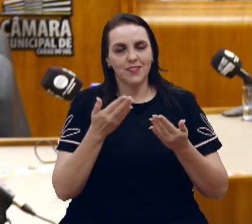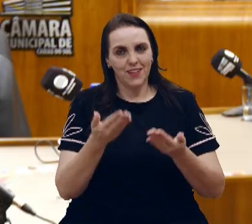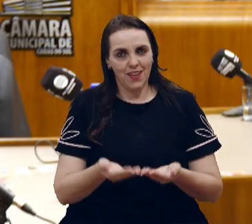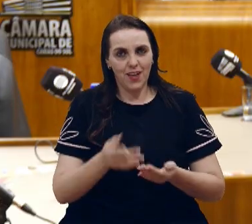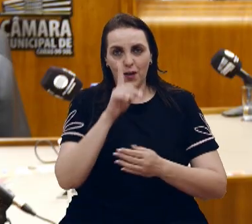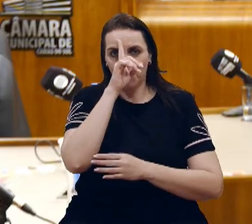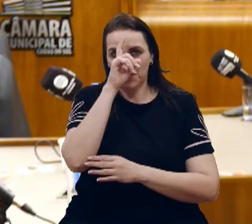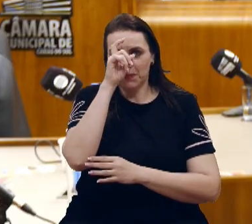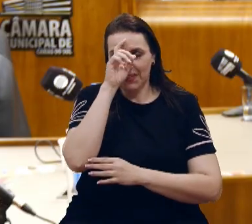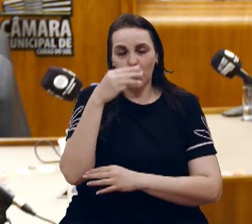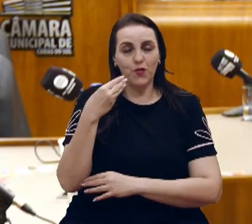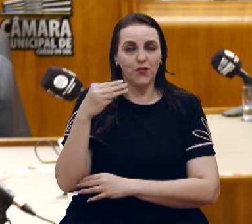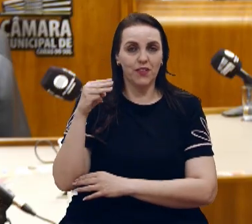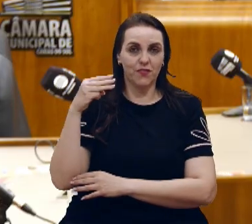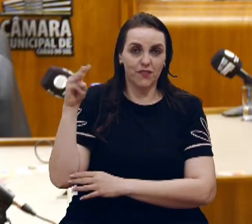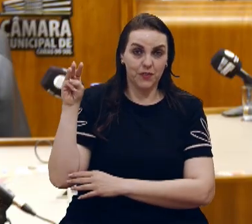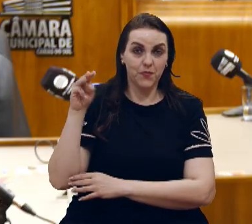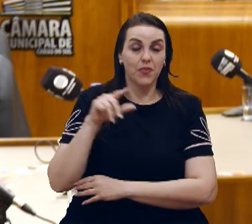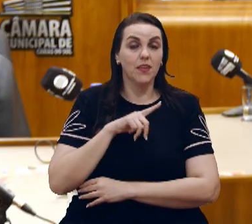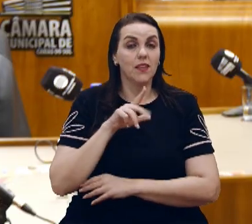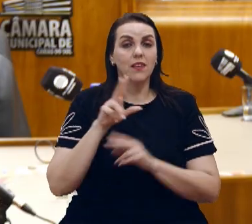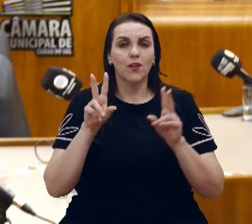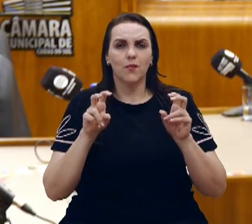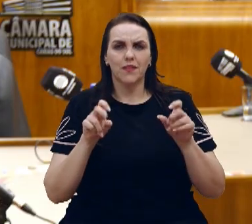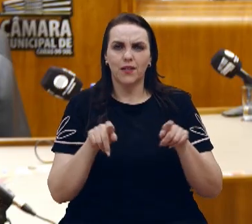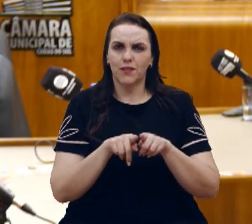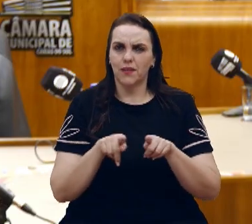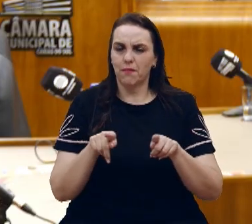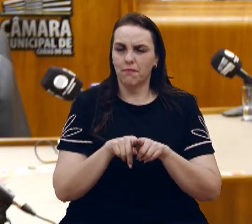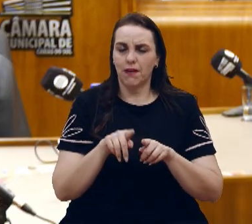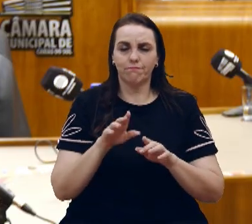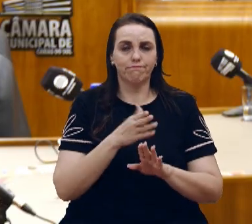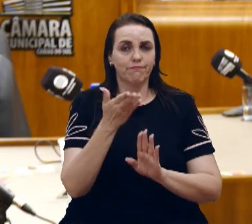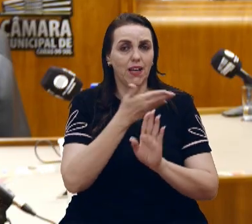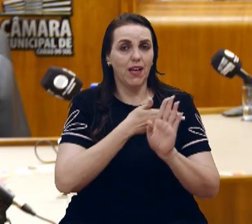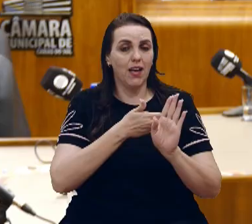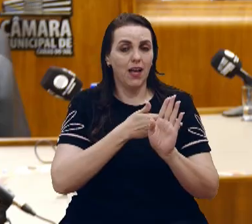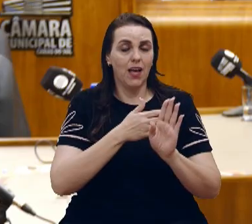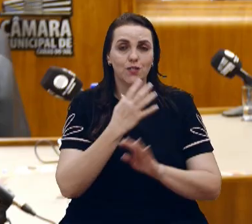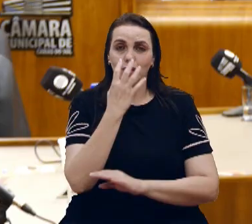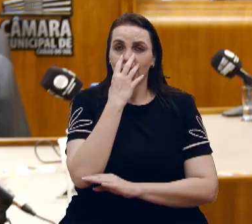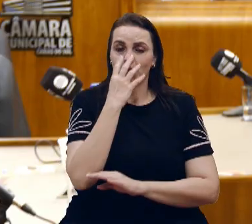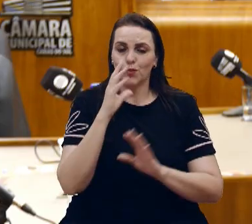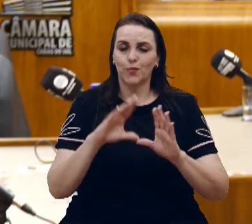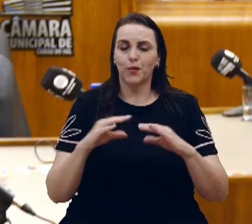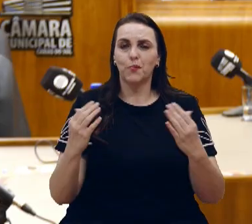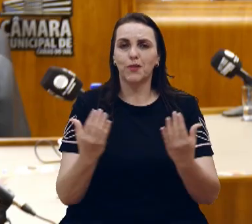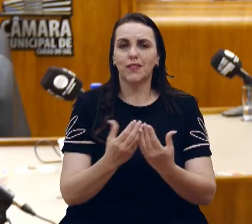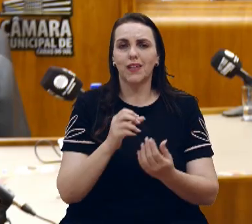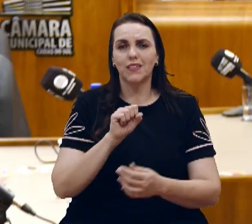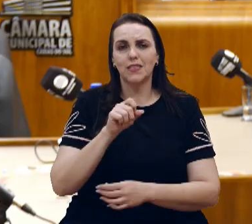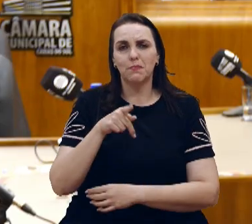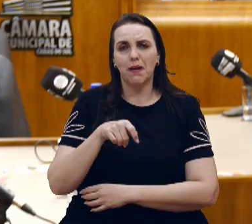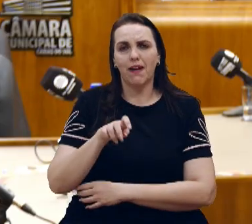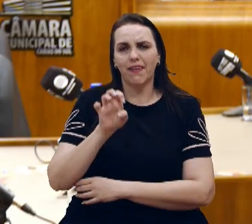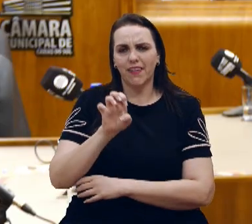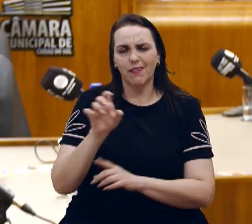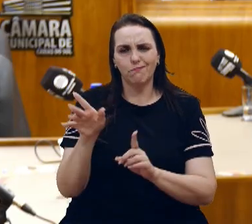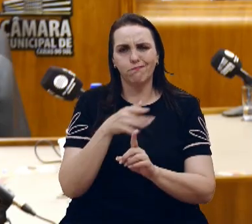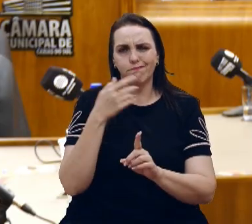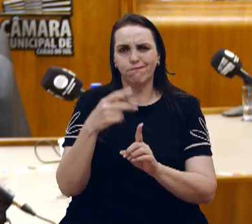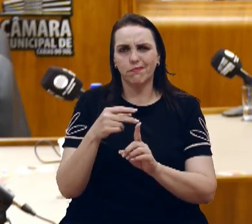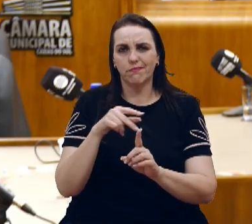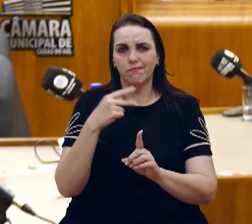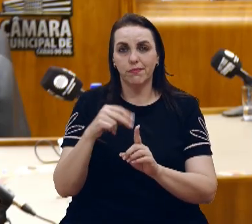Hospital Virvi Ramos. E comentou também sobre o caso do cão comunitário Spike, que foi agredido em Caxias do Sul. Ele